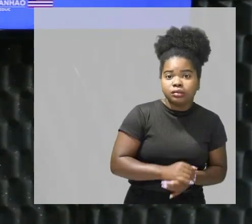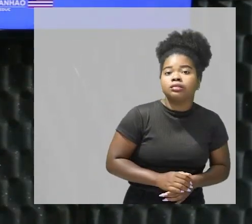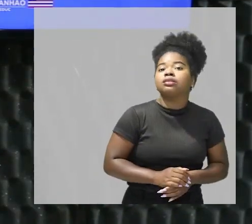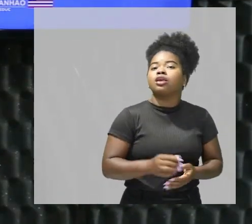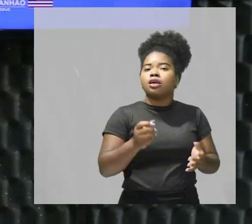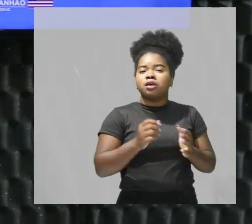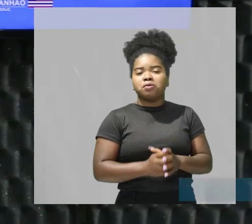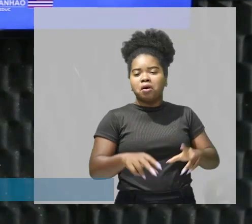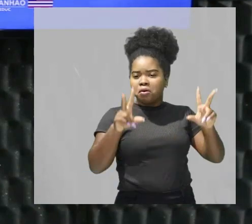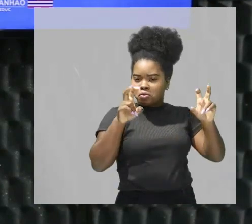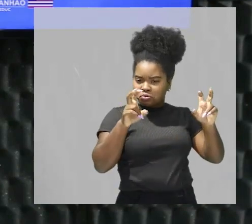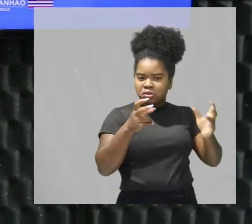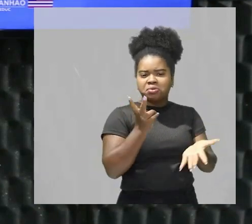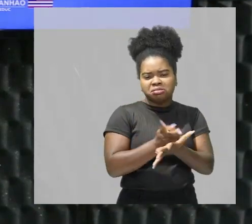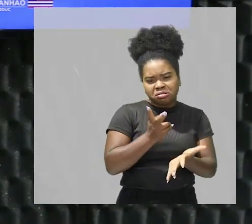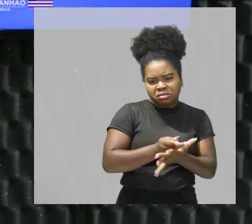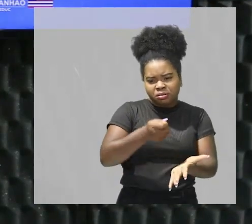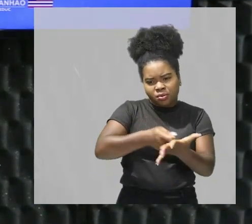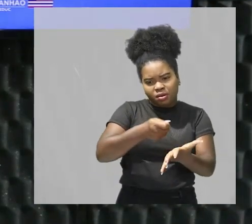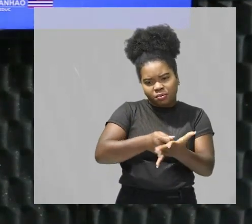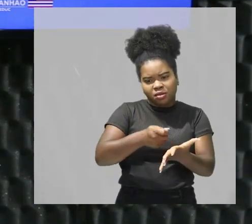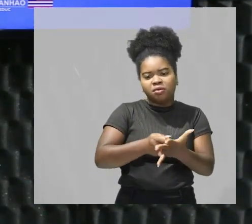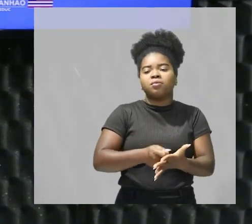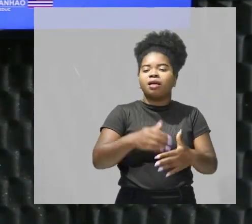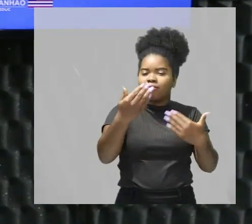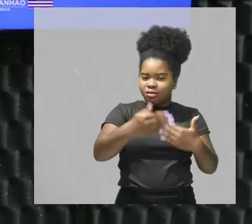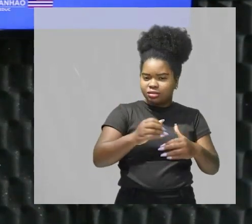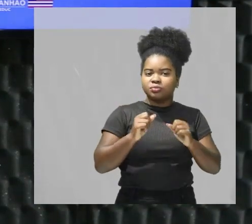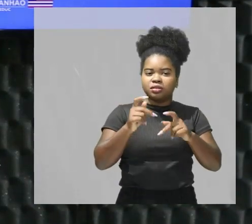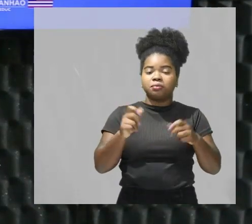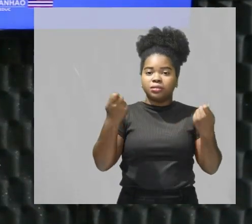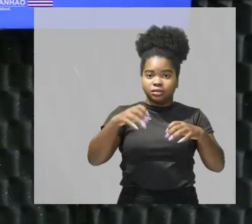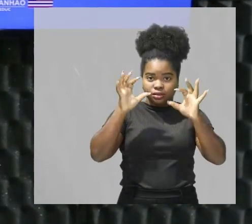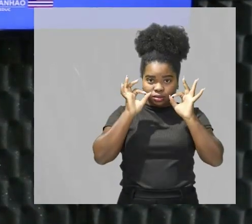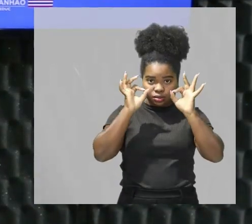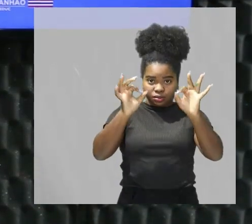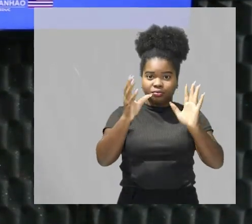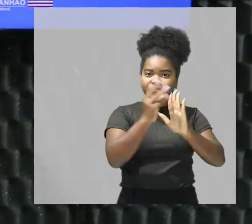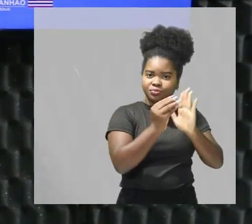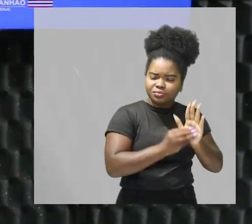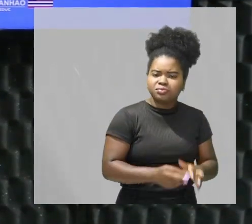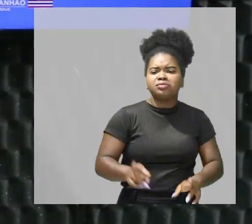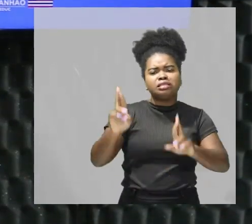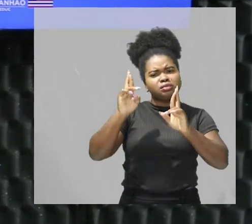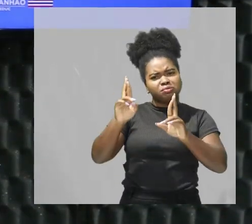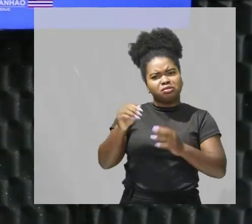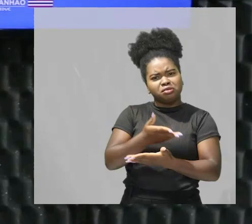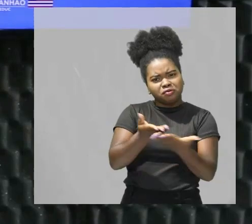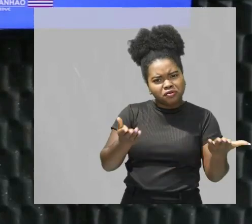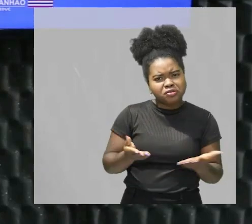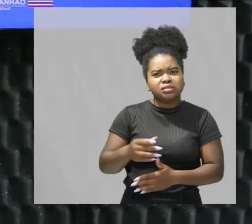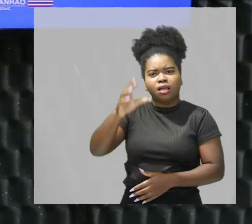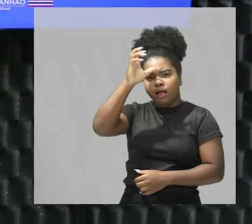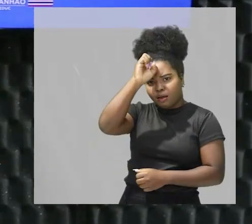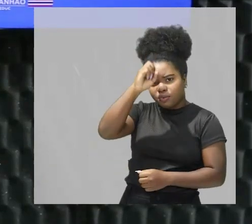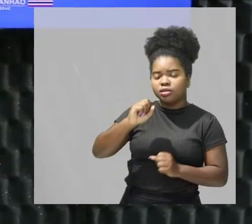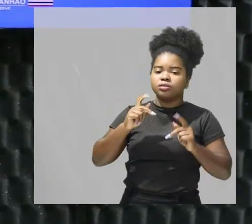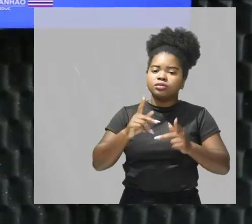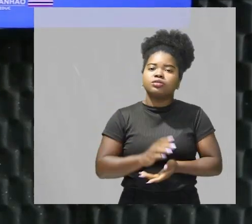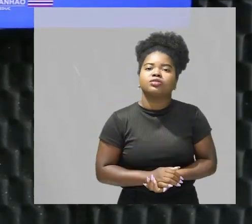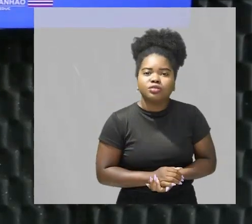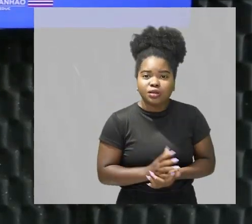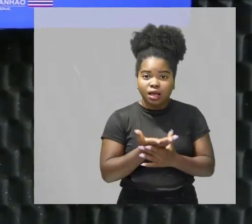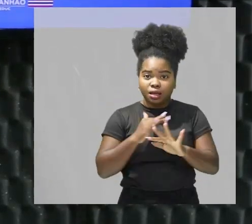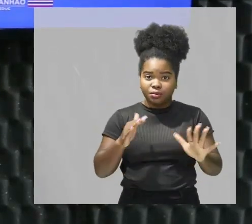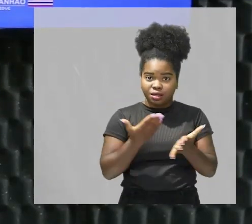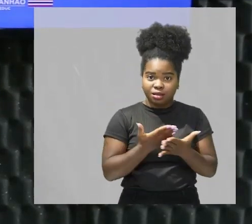muito recorrente, precisamos ficar atentos, certo, a esse conteúdo. Turminha, espero que vocês tenham gostado. Ficando